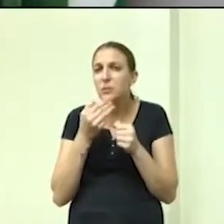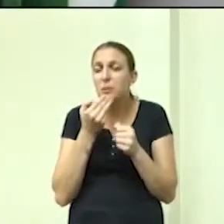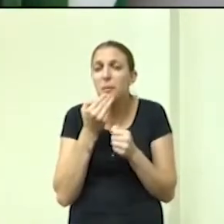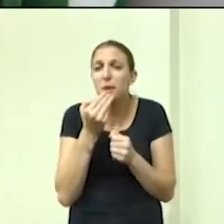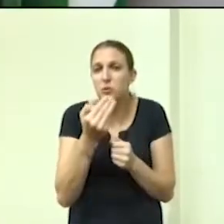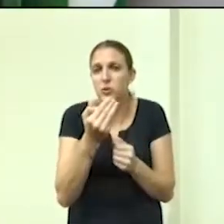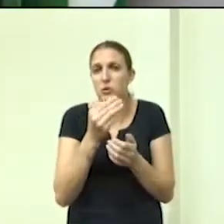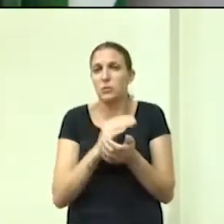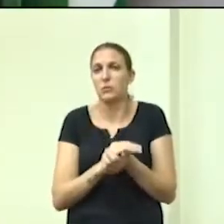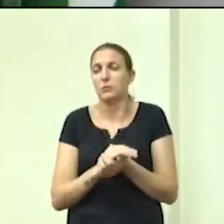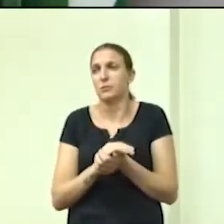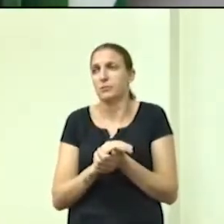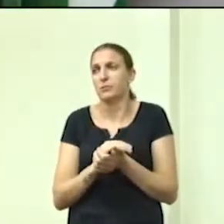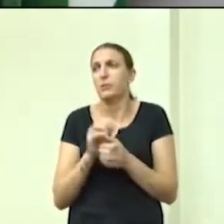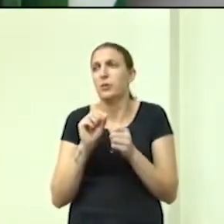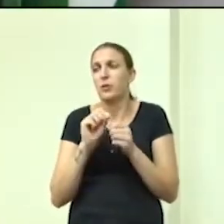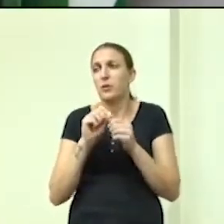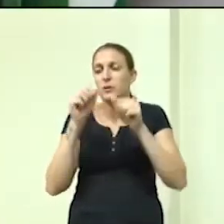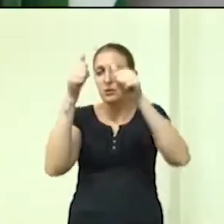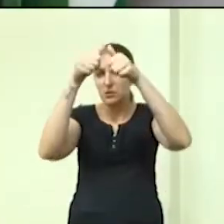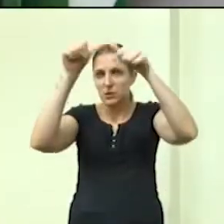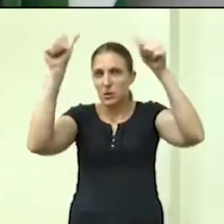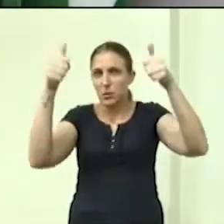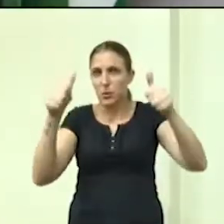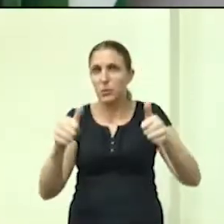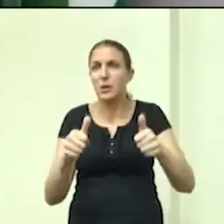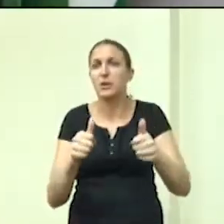mas como tem um projeto parecido aqui